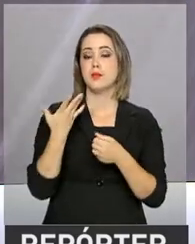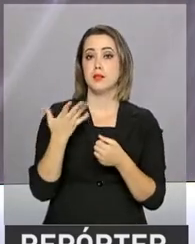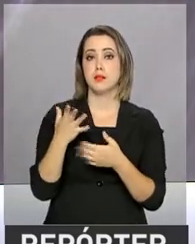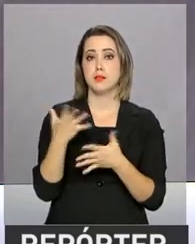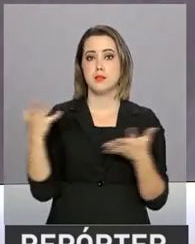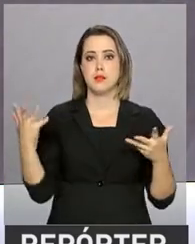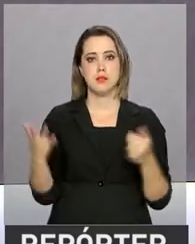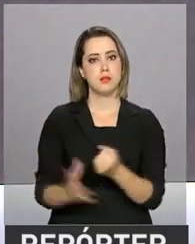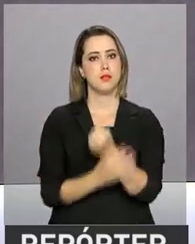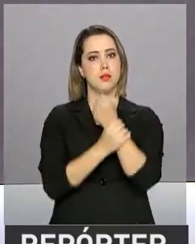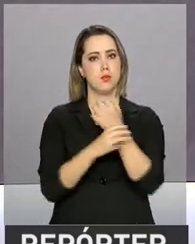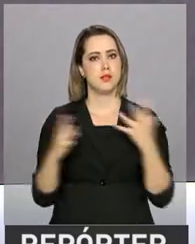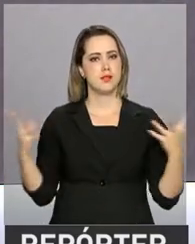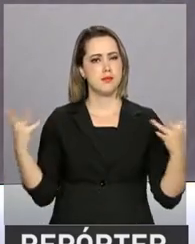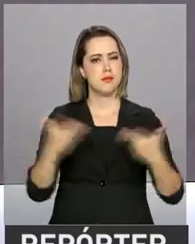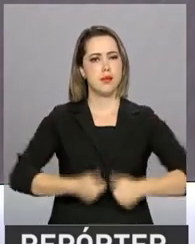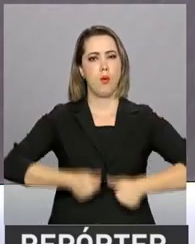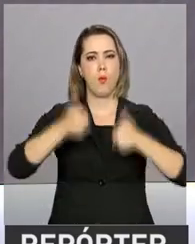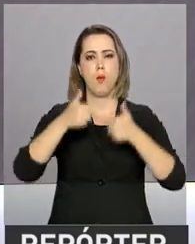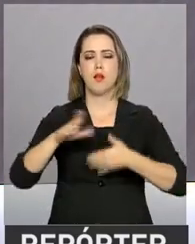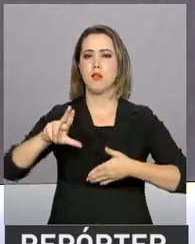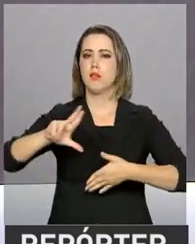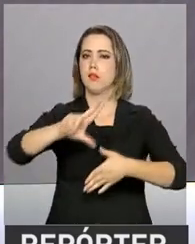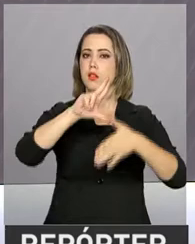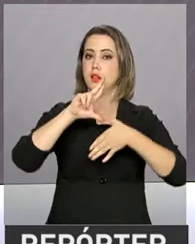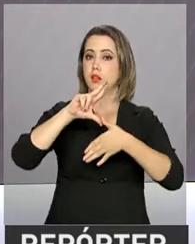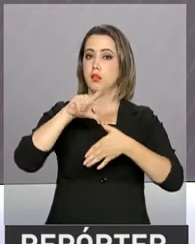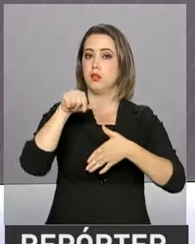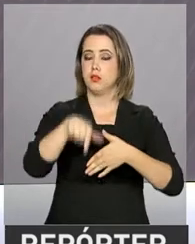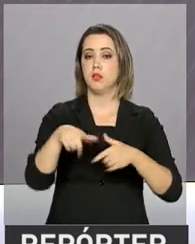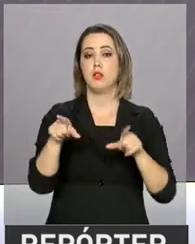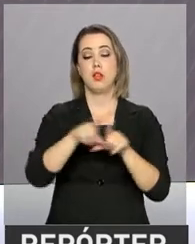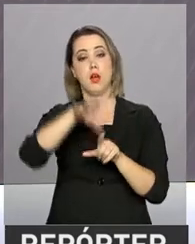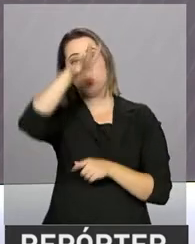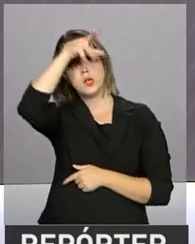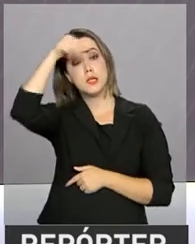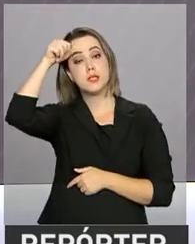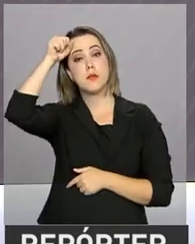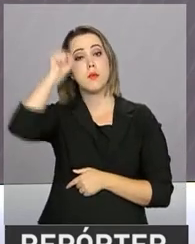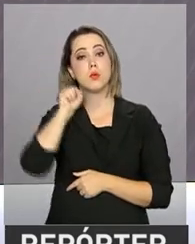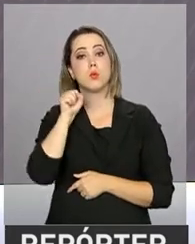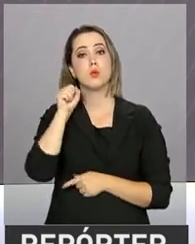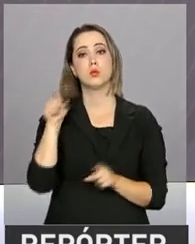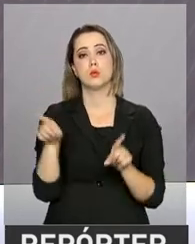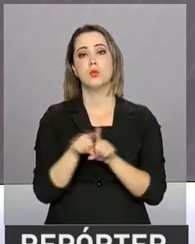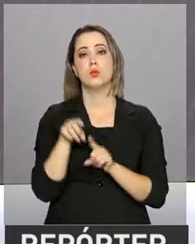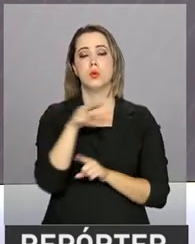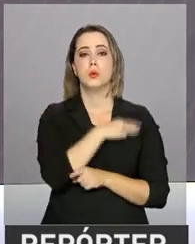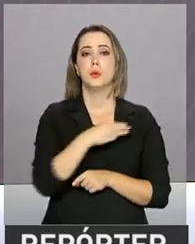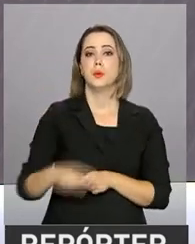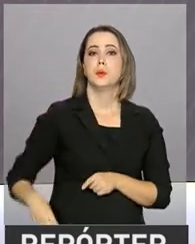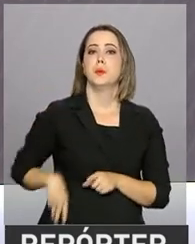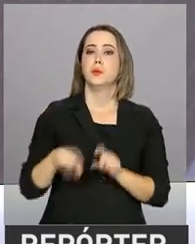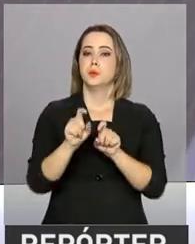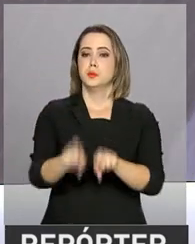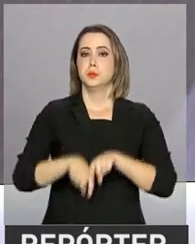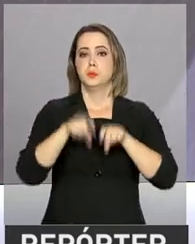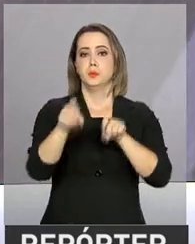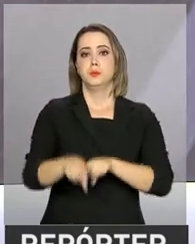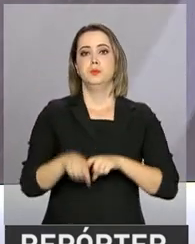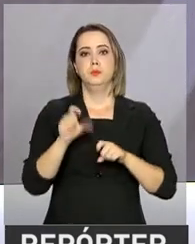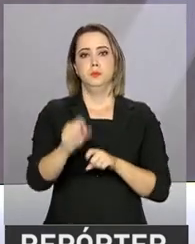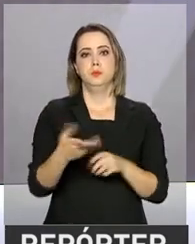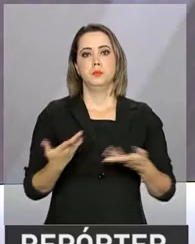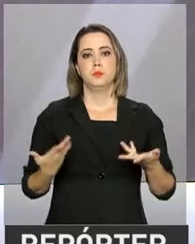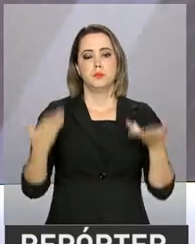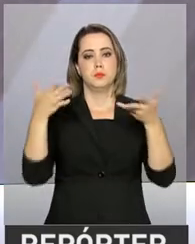da américa latina que fica na embrapa gado de corte em campo grande mato grosso do sul o ministro da agricultura pecuária e